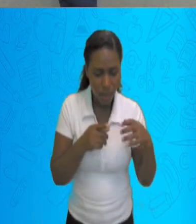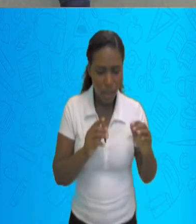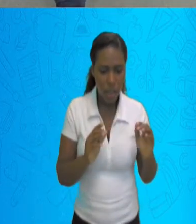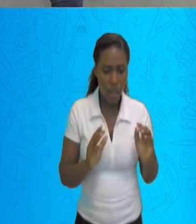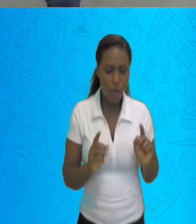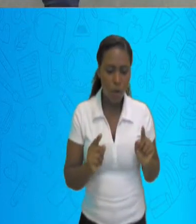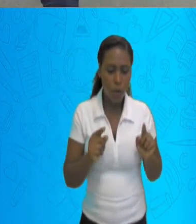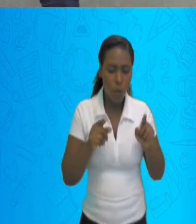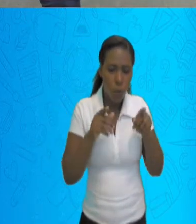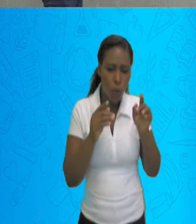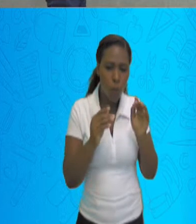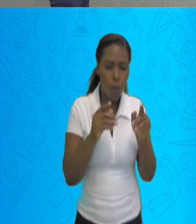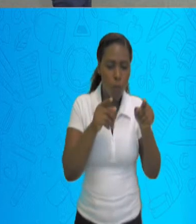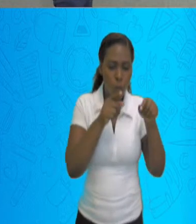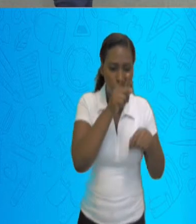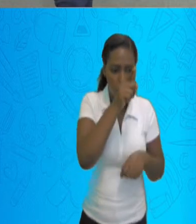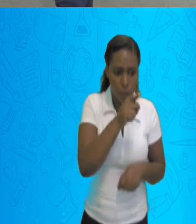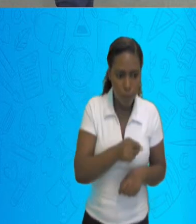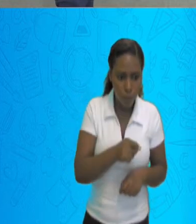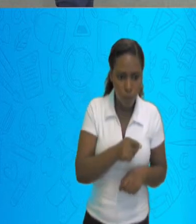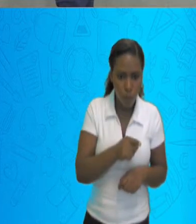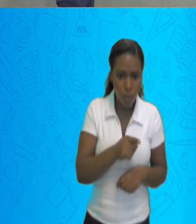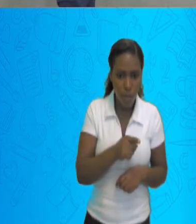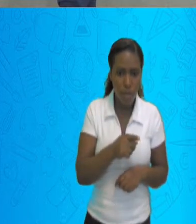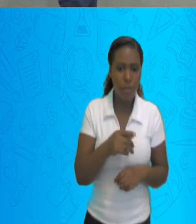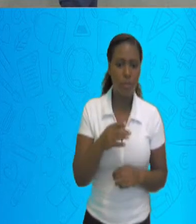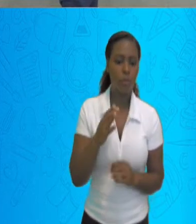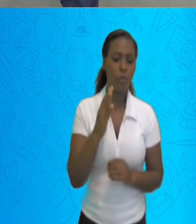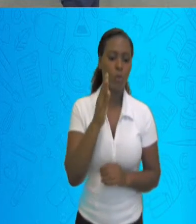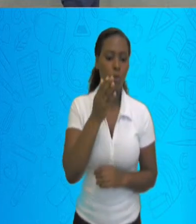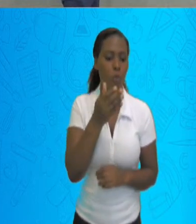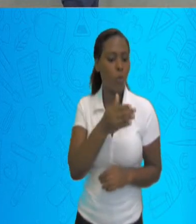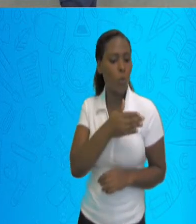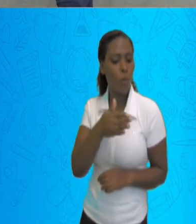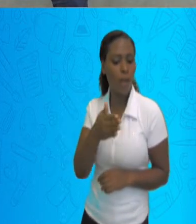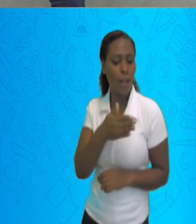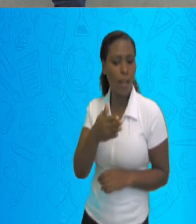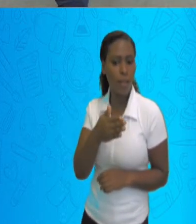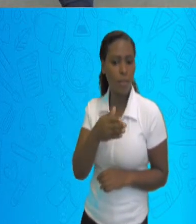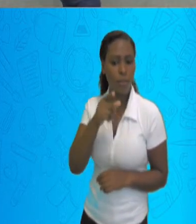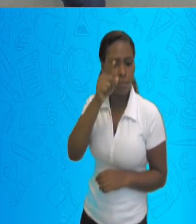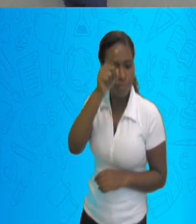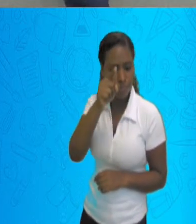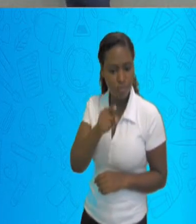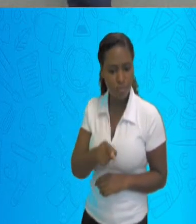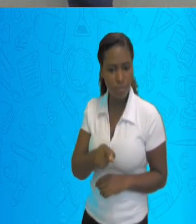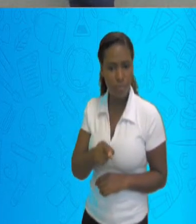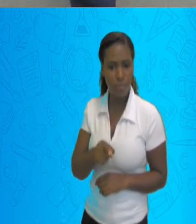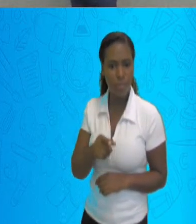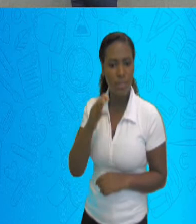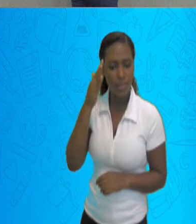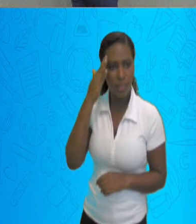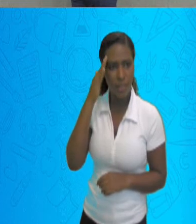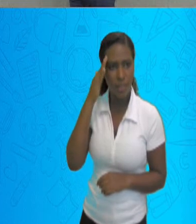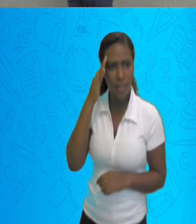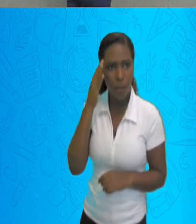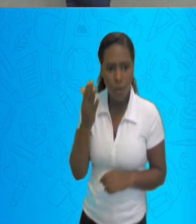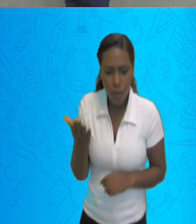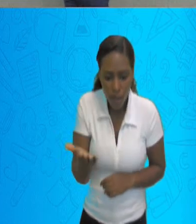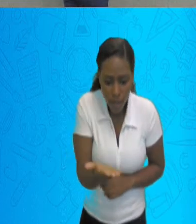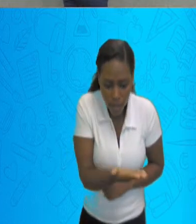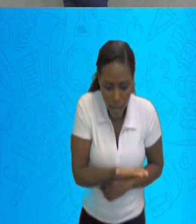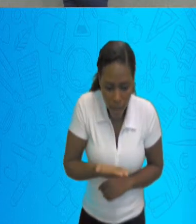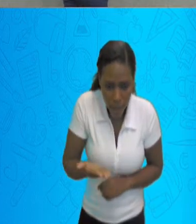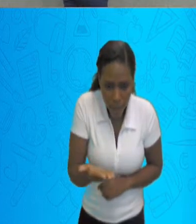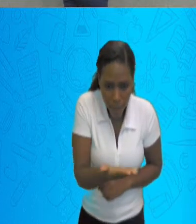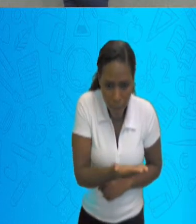outro. Cujas extremidades são polígonos também paralelos. Olha só, eu tenho aqui